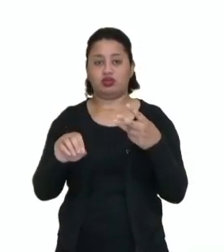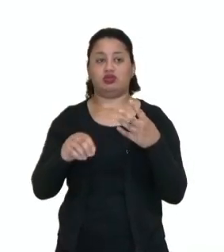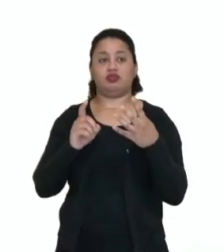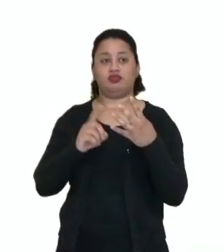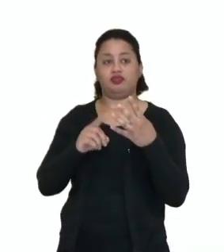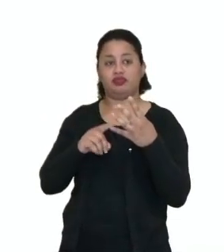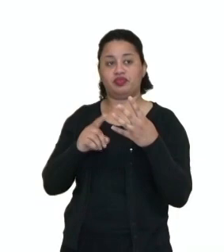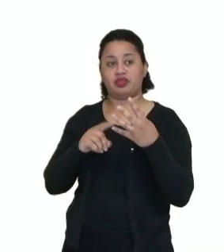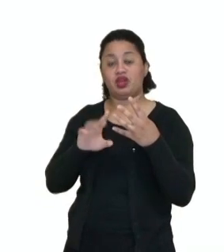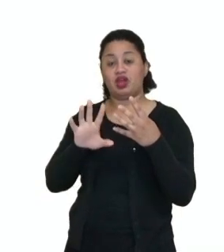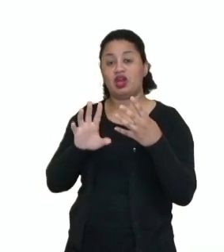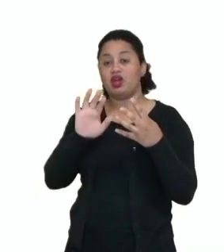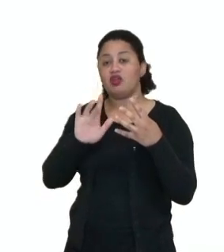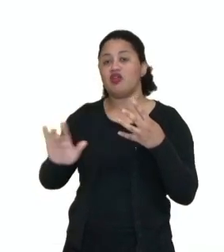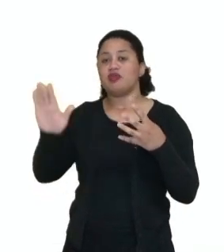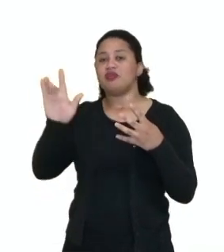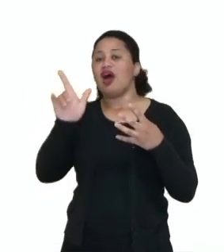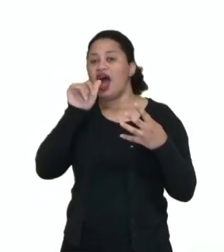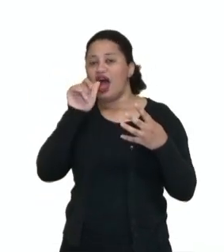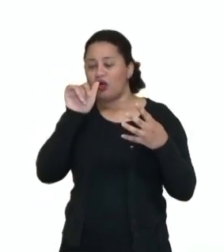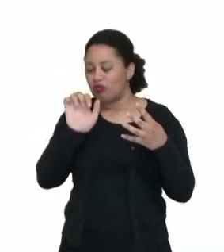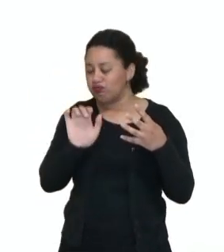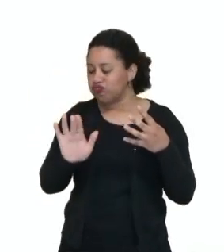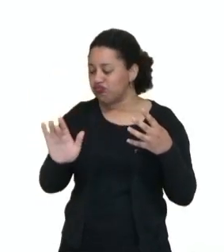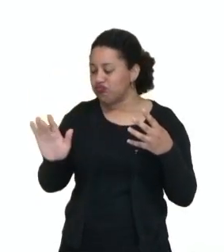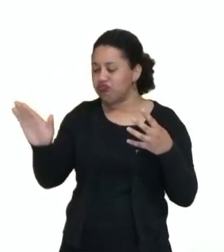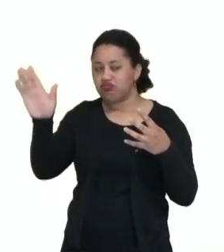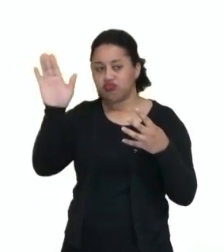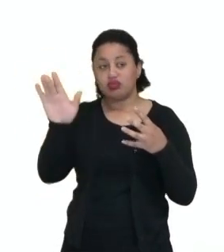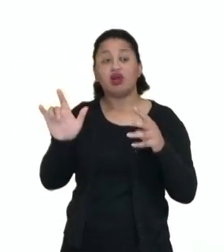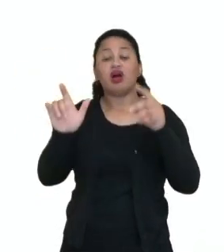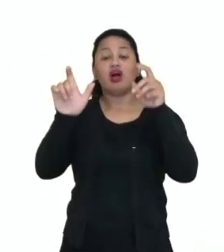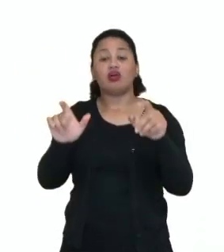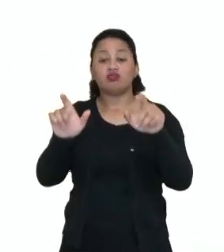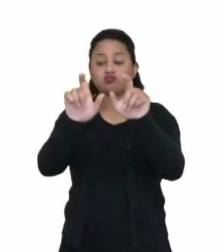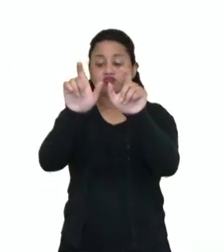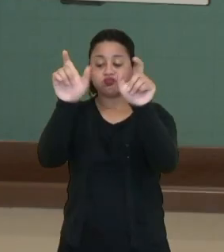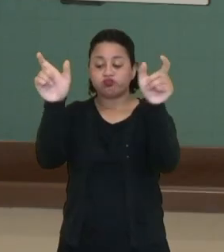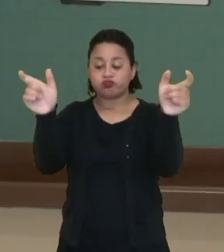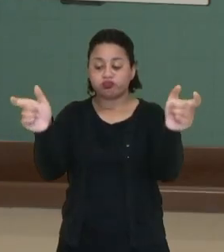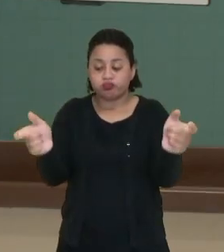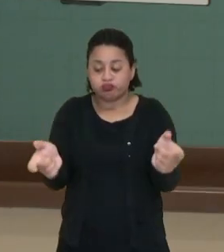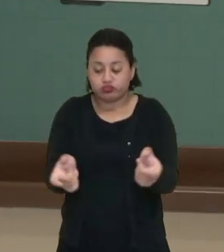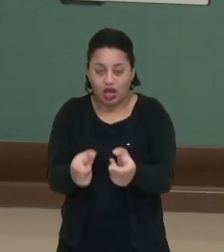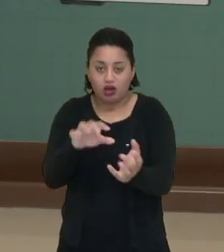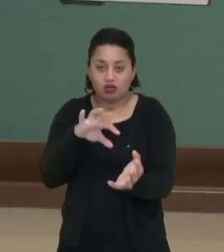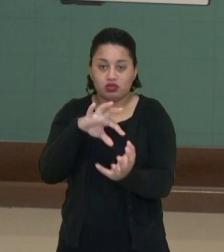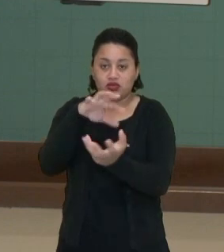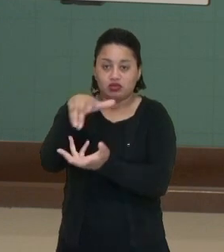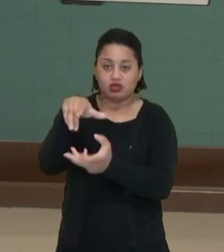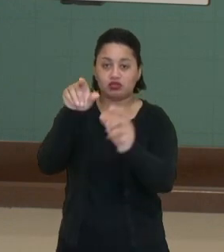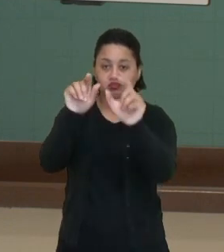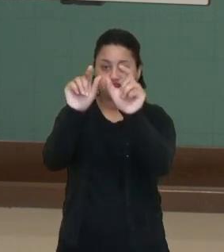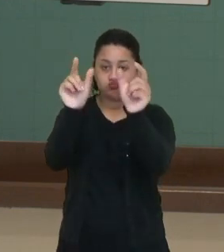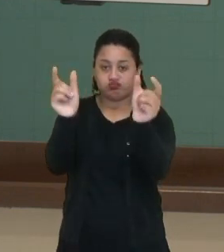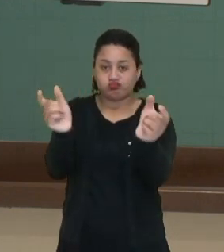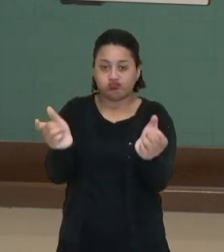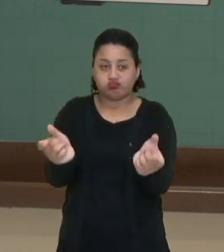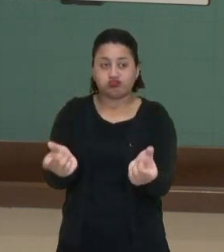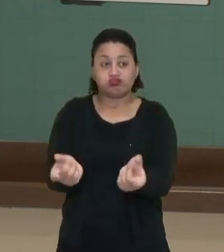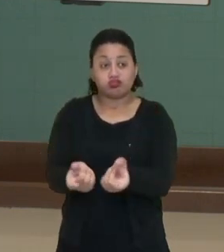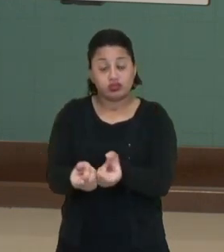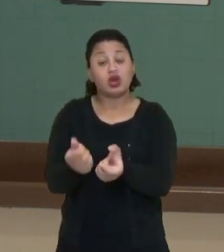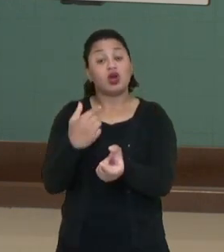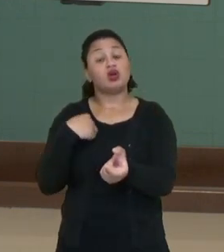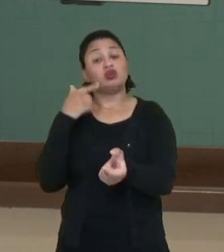estes elementos estão presentes onde? Onde eles estão? Na camada atmosférica, né? Na atmosfera terrestre, então, nós encontramos